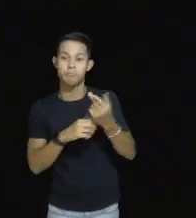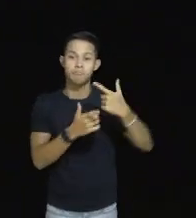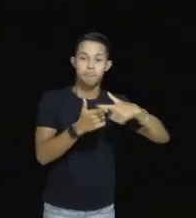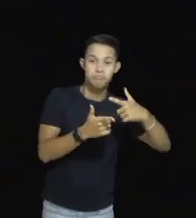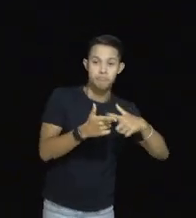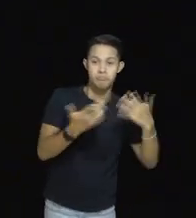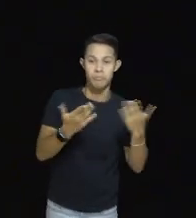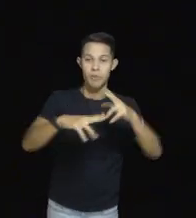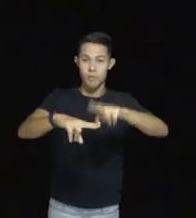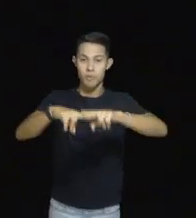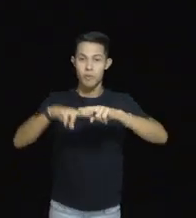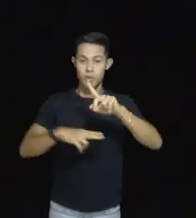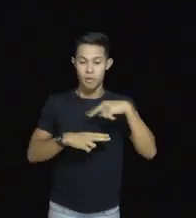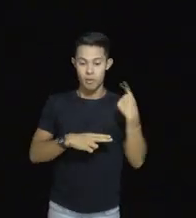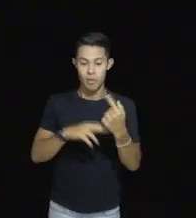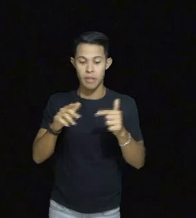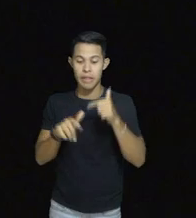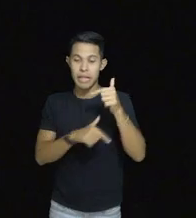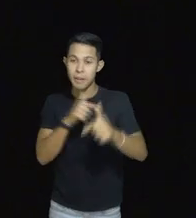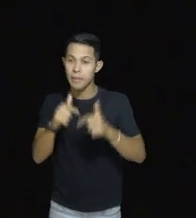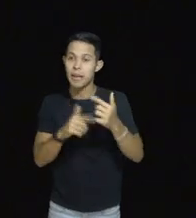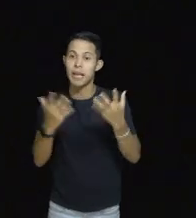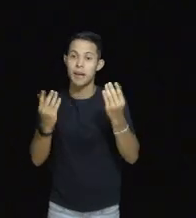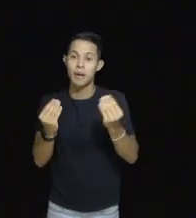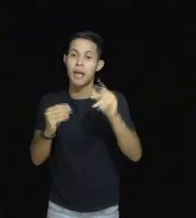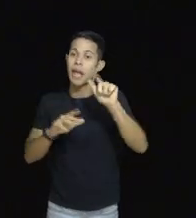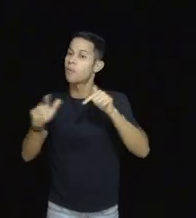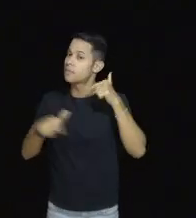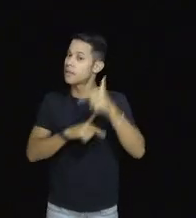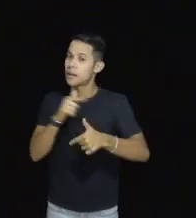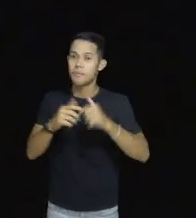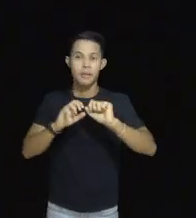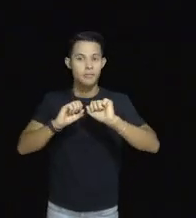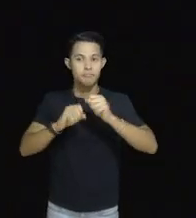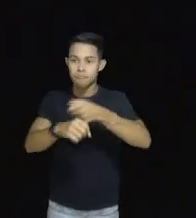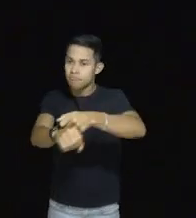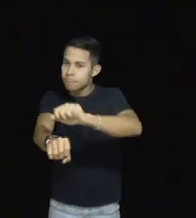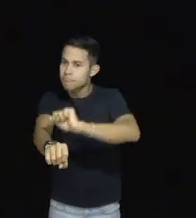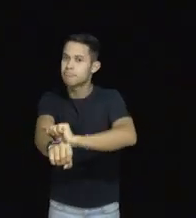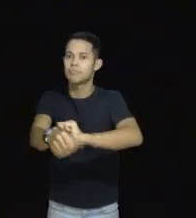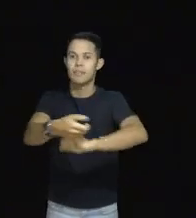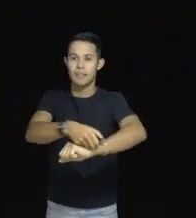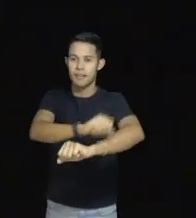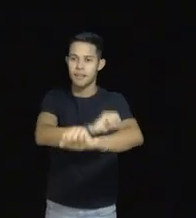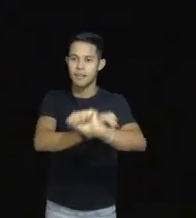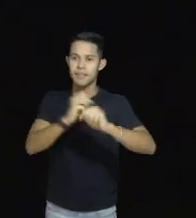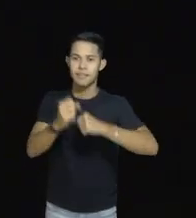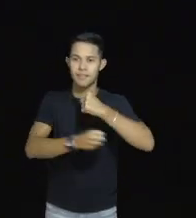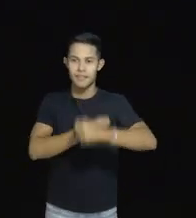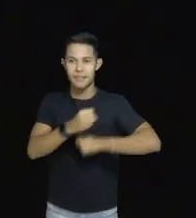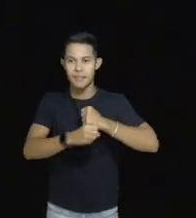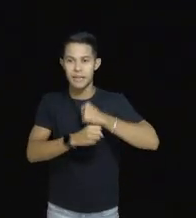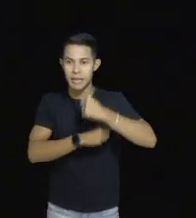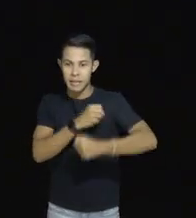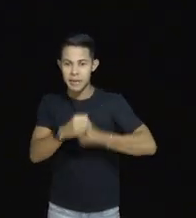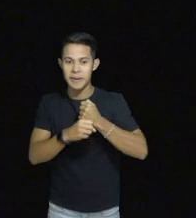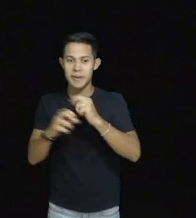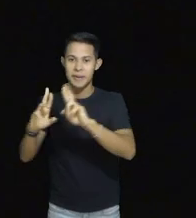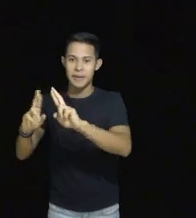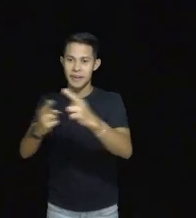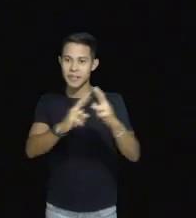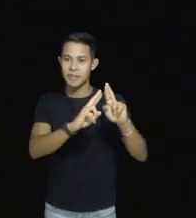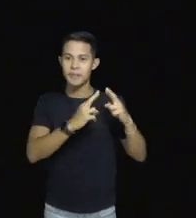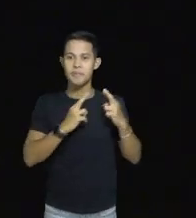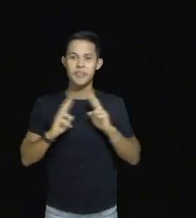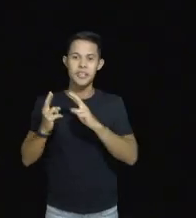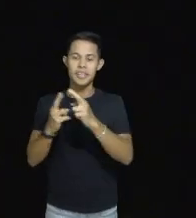Então, a gente precisa trabalhar muito, e isso é um trabalho árduo, gente. A gente demora anos numa rede, e é uma rede pequena, rede de Águas Mornas. A